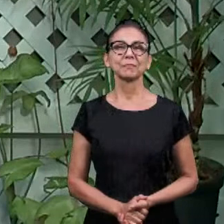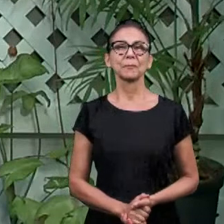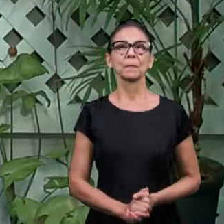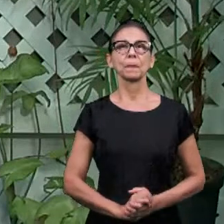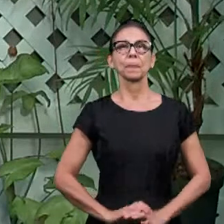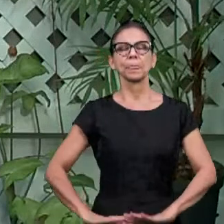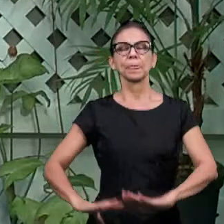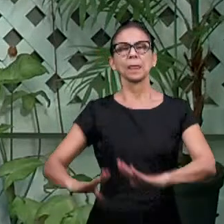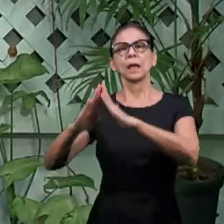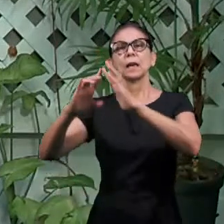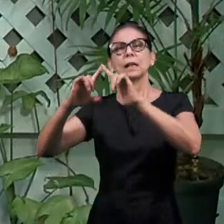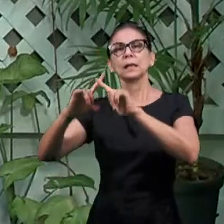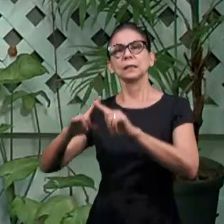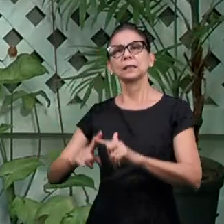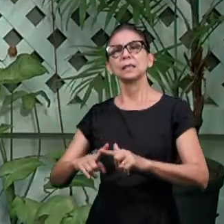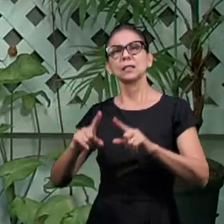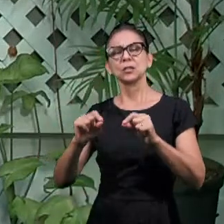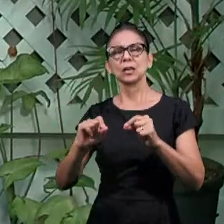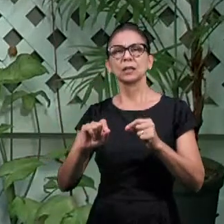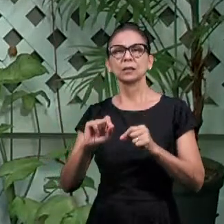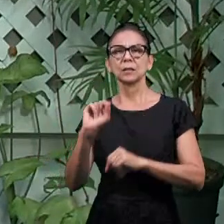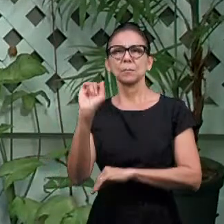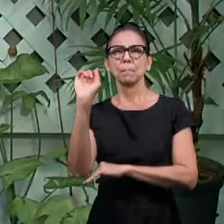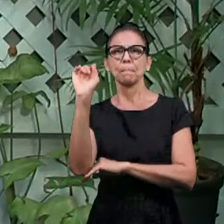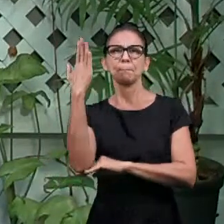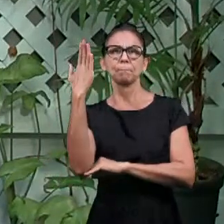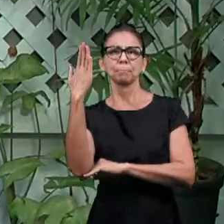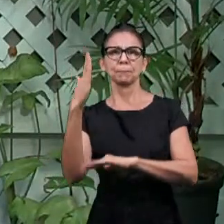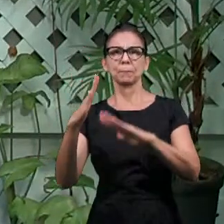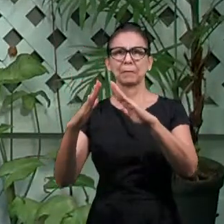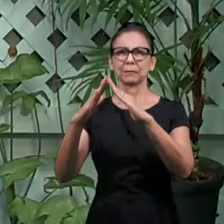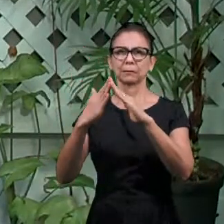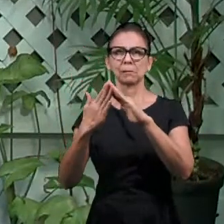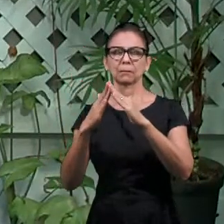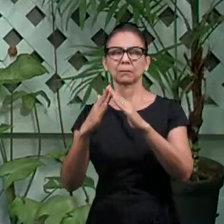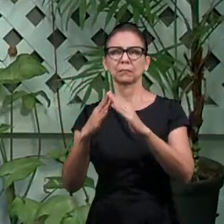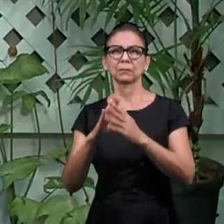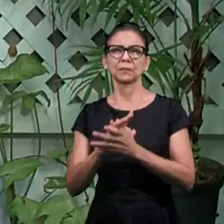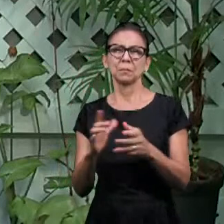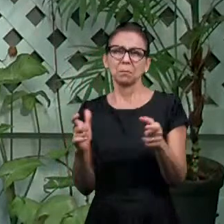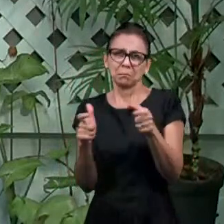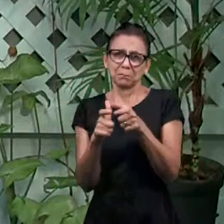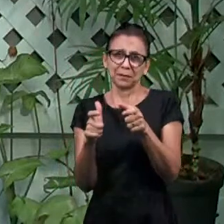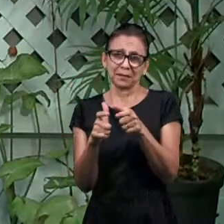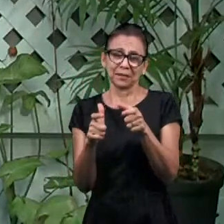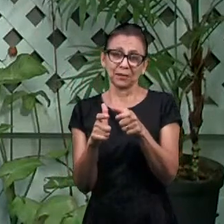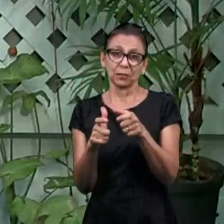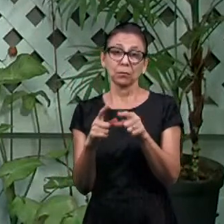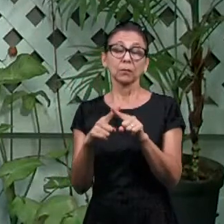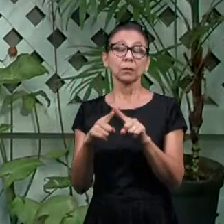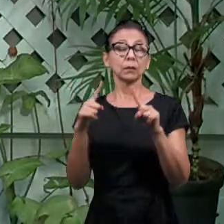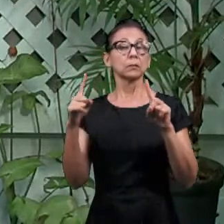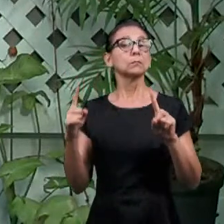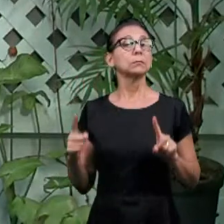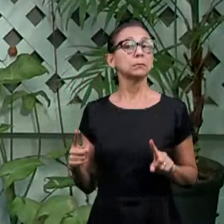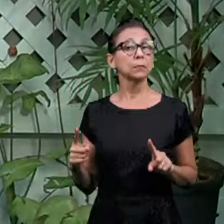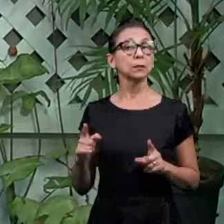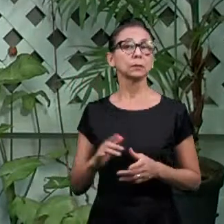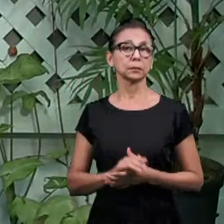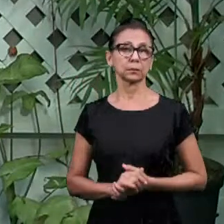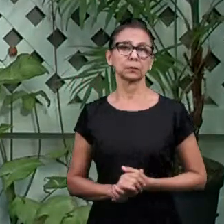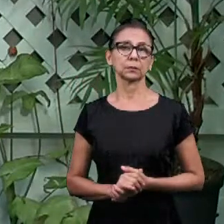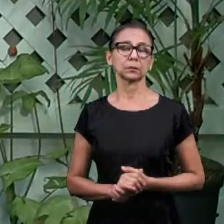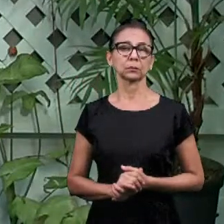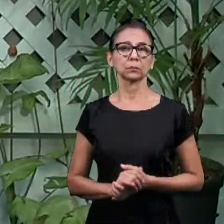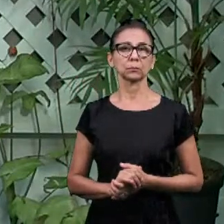era um barraco de madeira, que não cabia muita coisa. Mas quando nós fomos